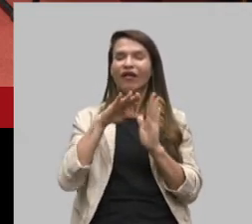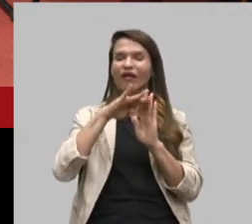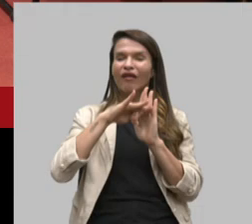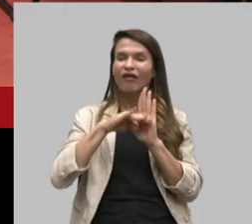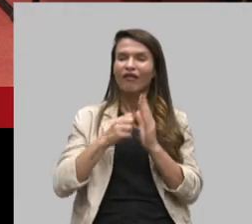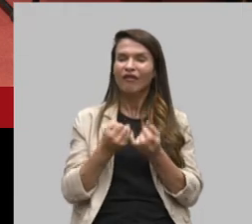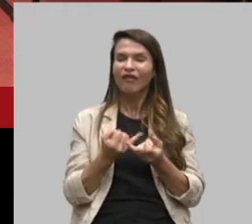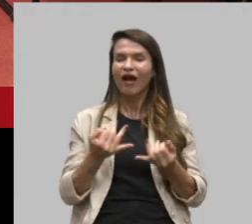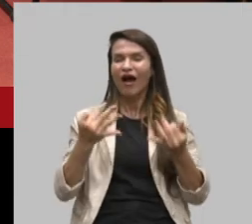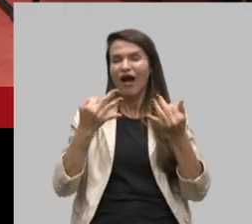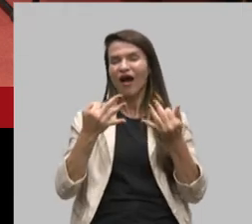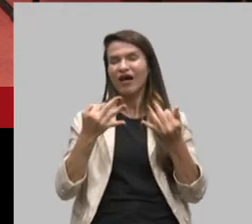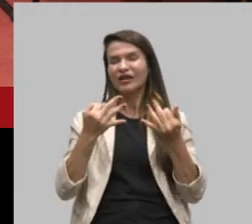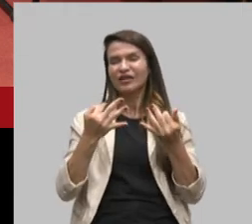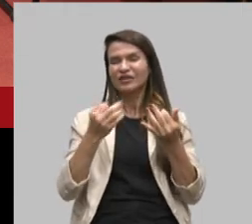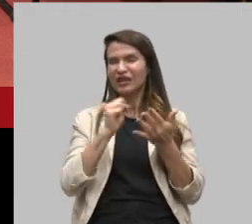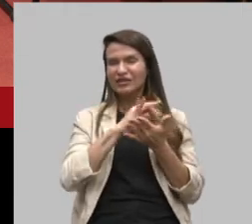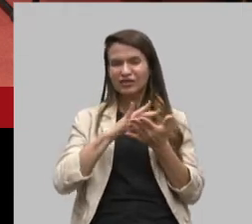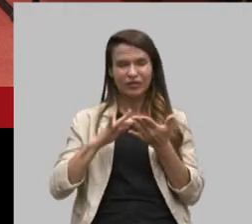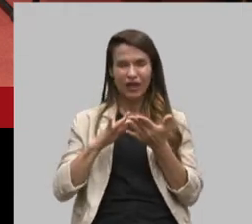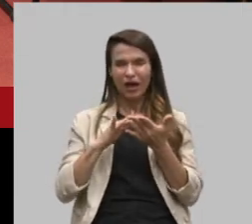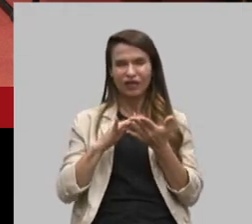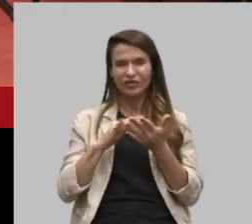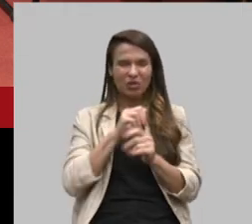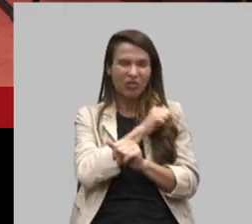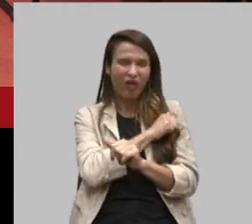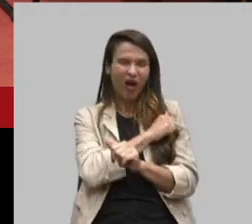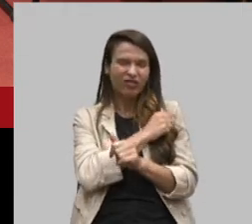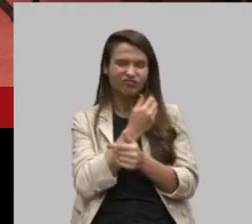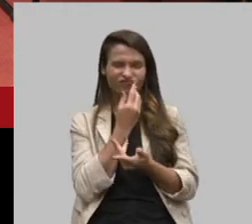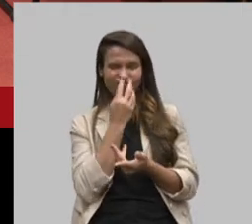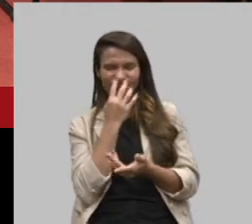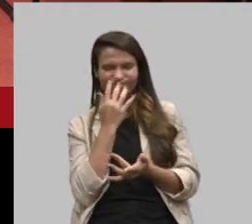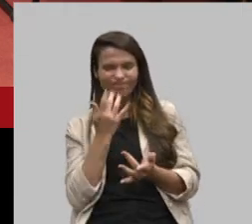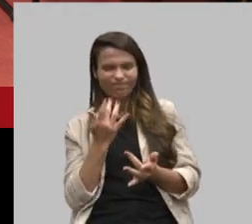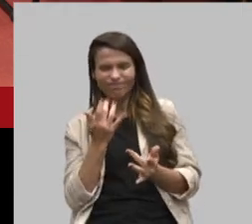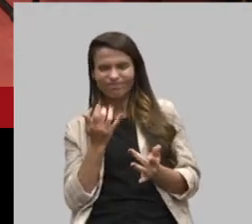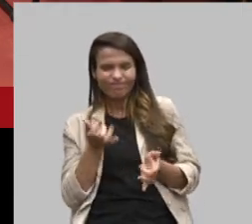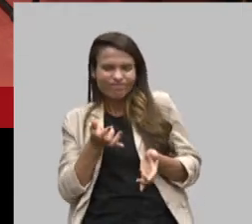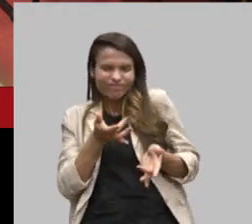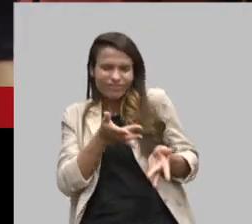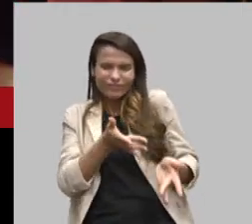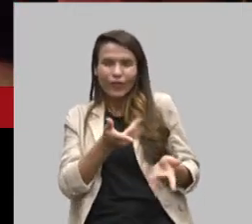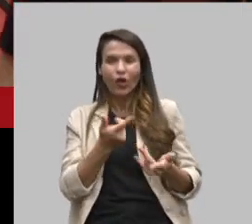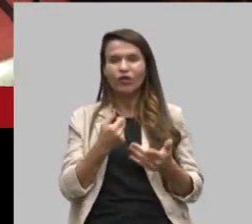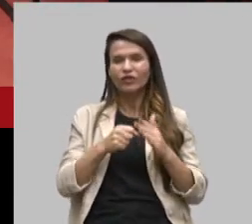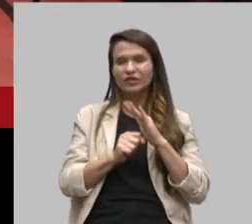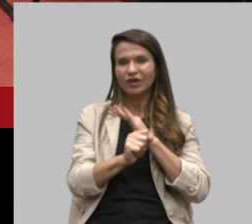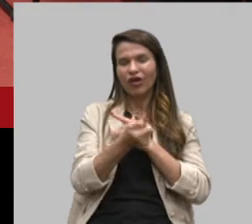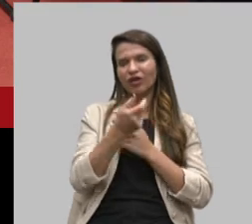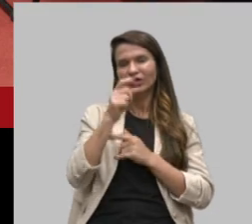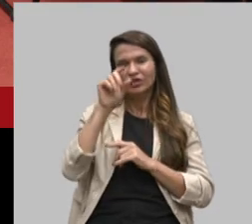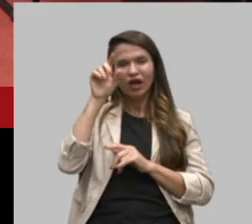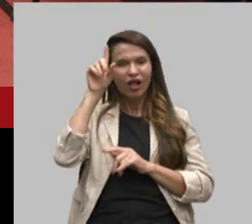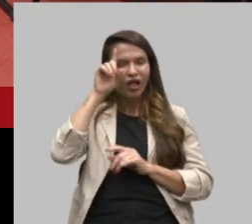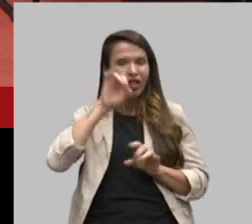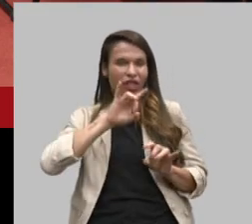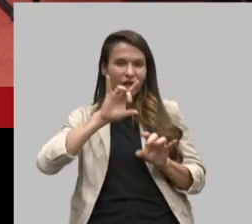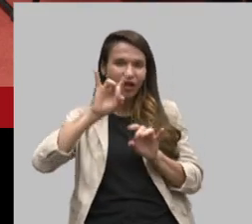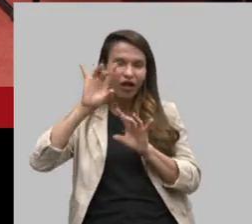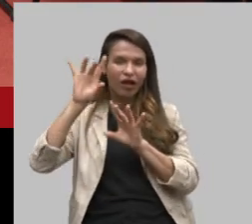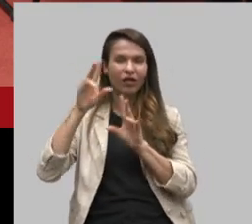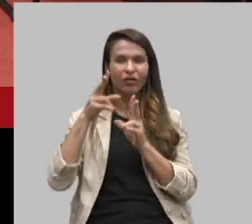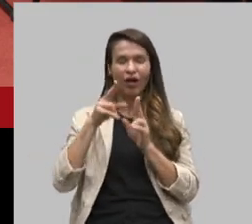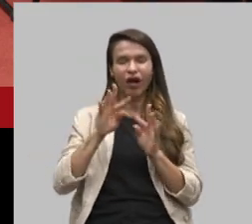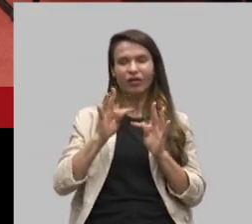Atrativa ao estudante quando você insere coisas do cotidiano Como a tecnologia de uma forma